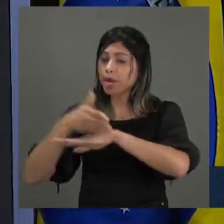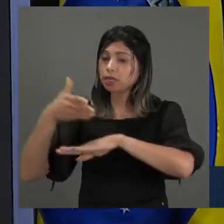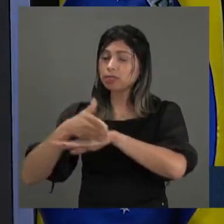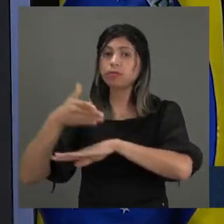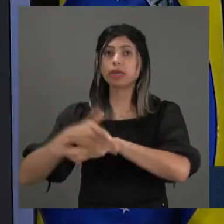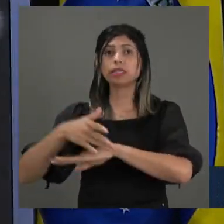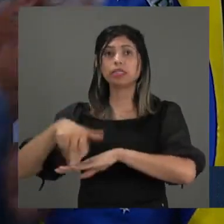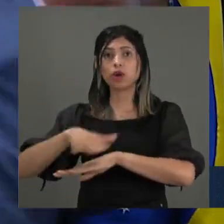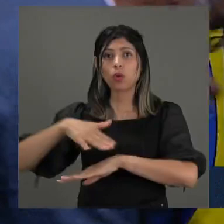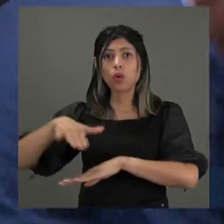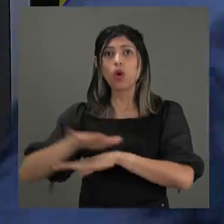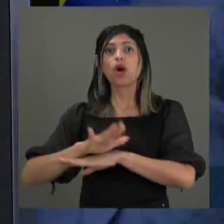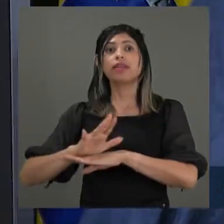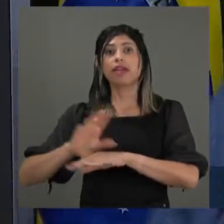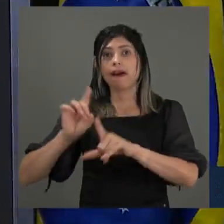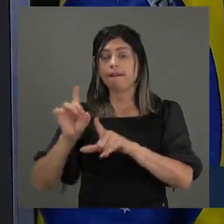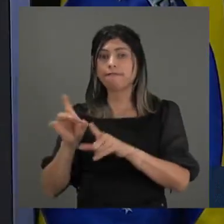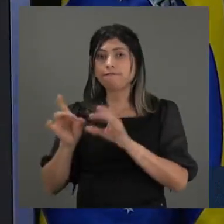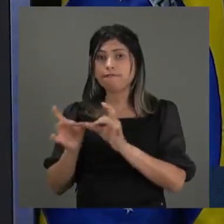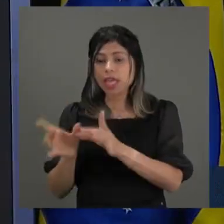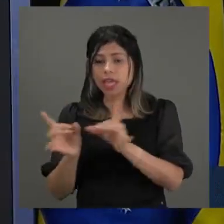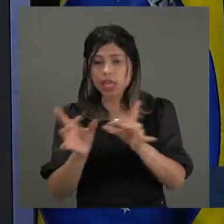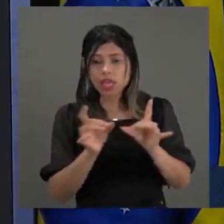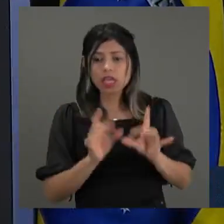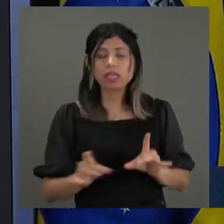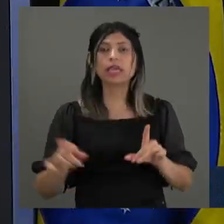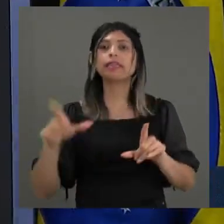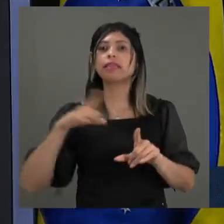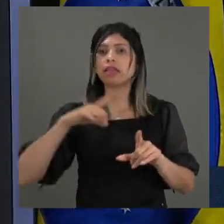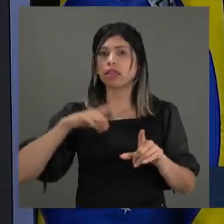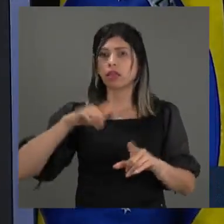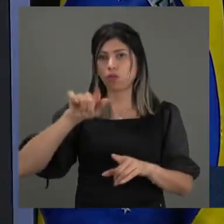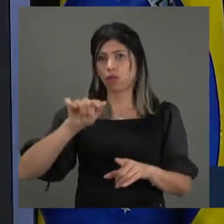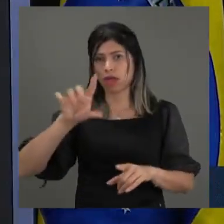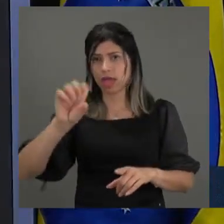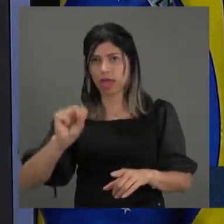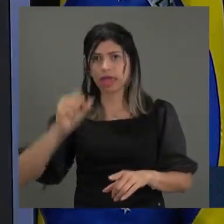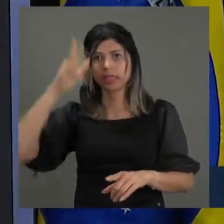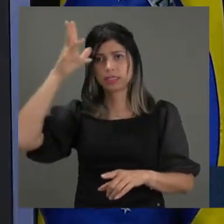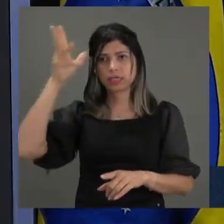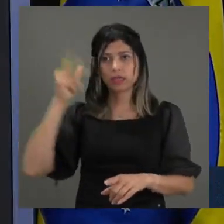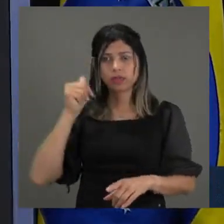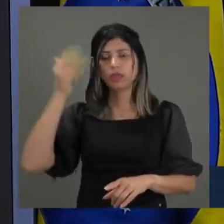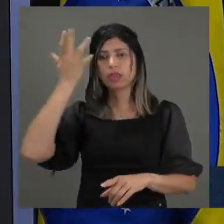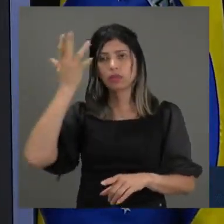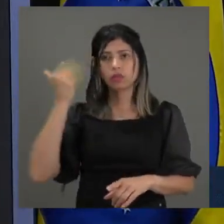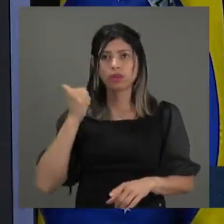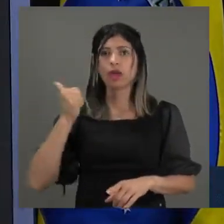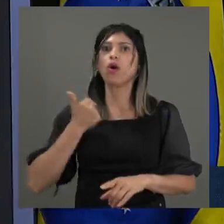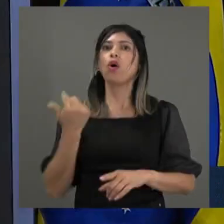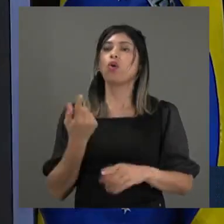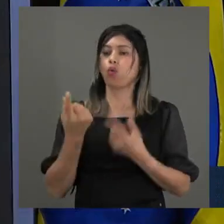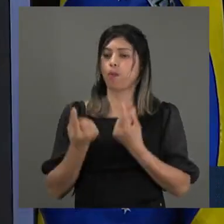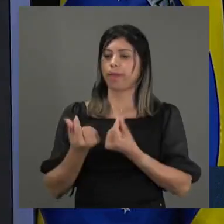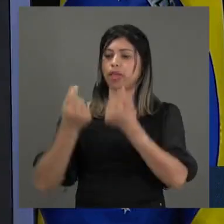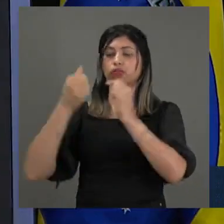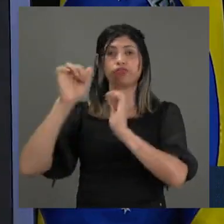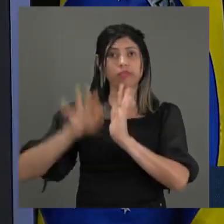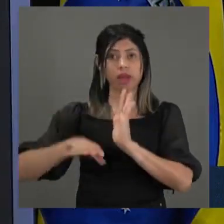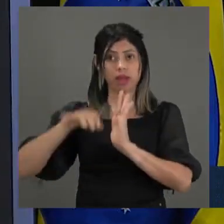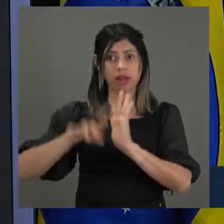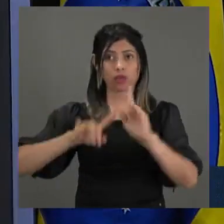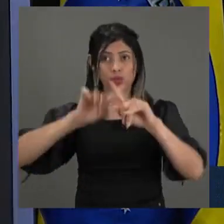agente dominante de mercado para que tenhamos gás natural a preços competitivos. E, a partir daí,